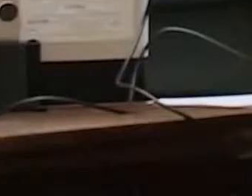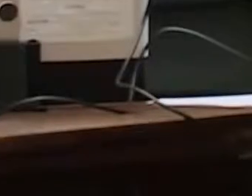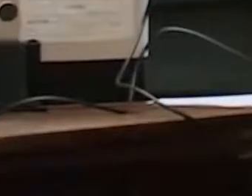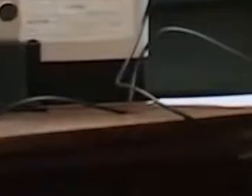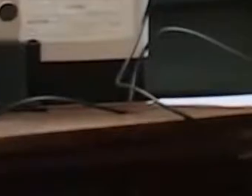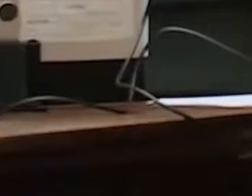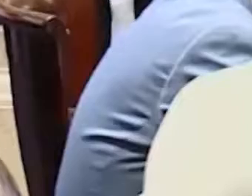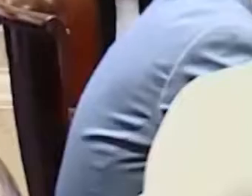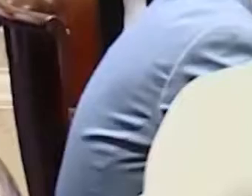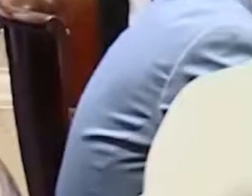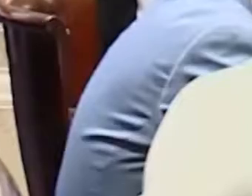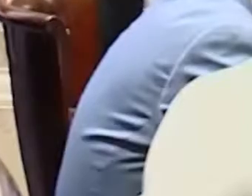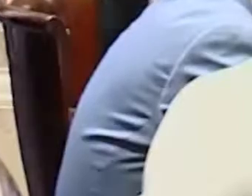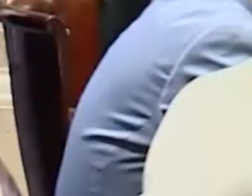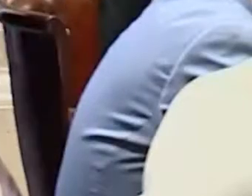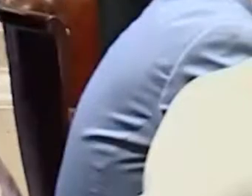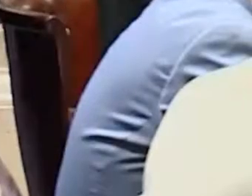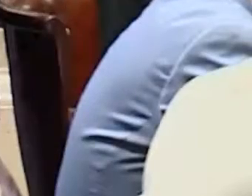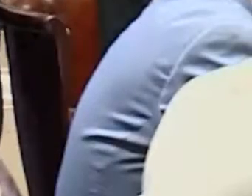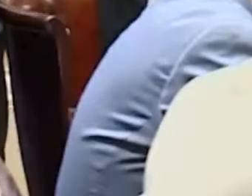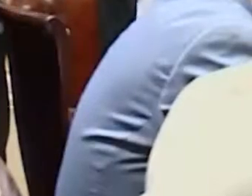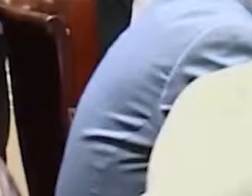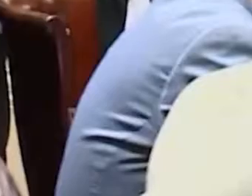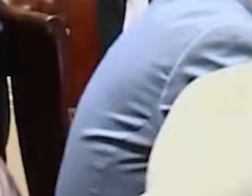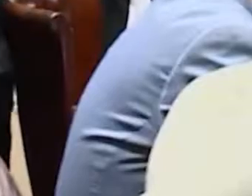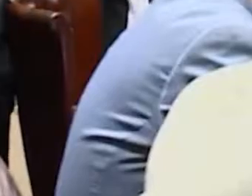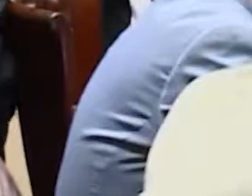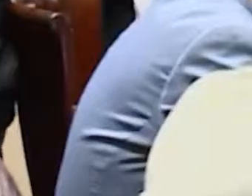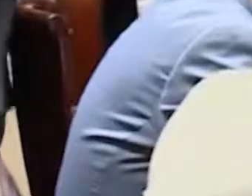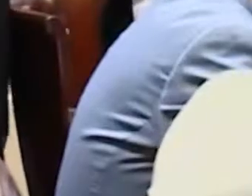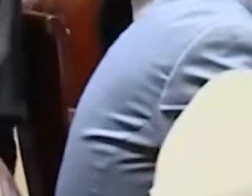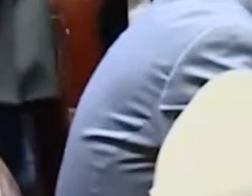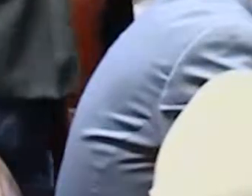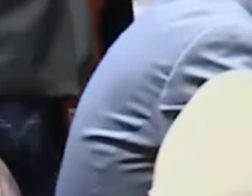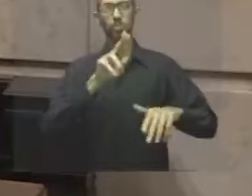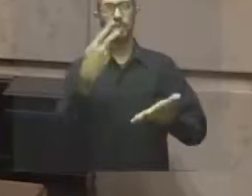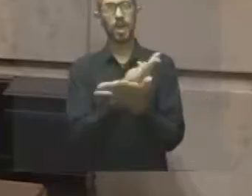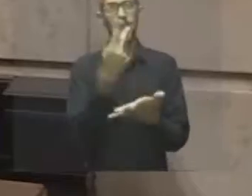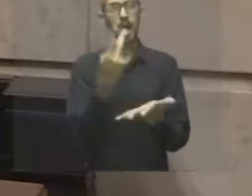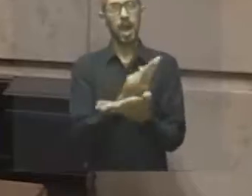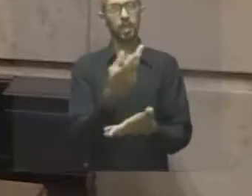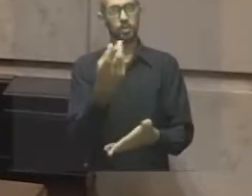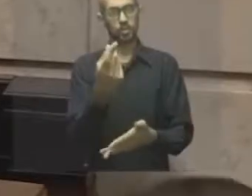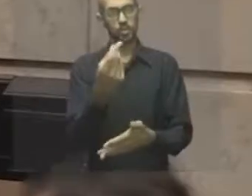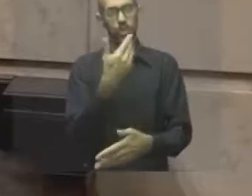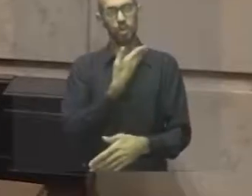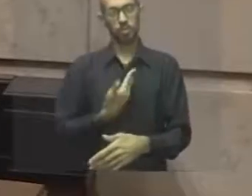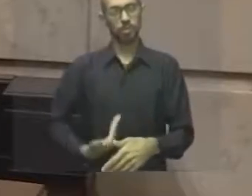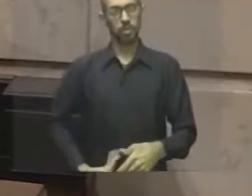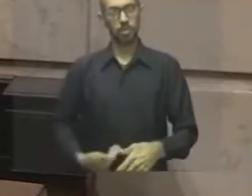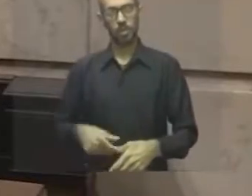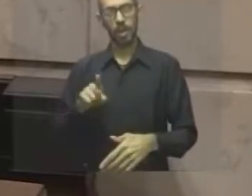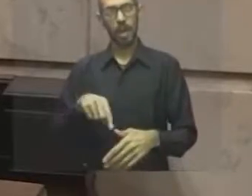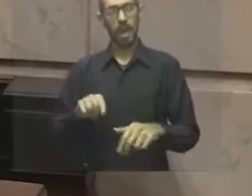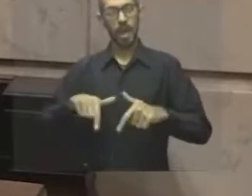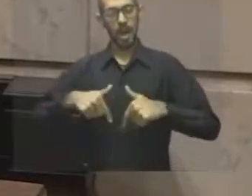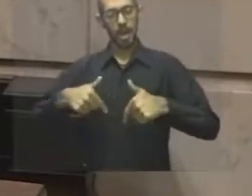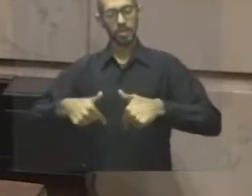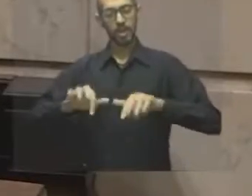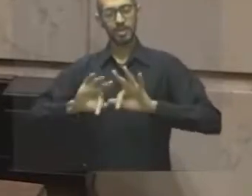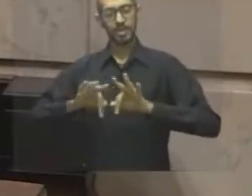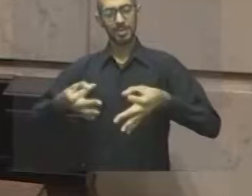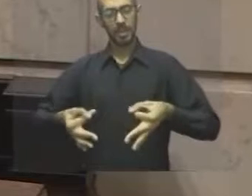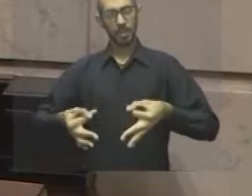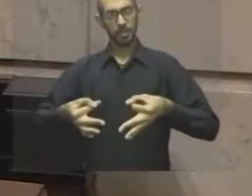recursos públicos na contratação de empresas pela administração pública municipal. São medidas simples e em boa parte